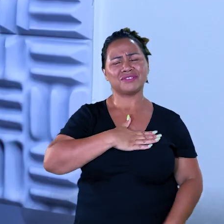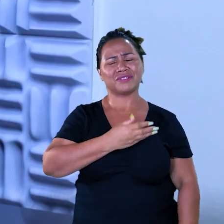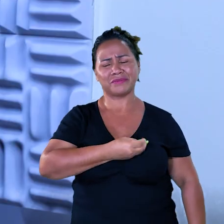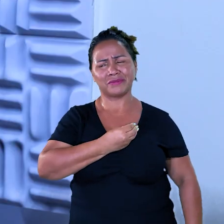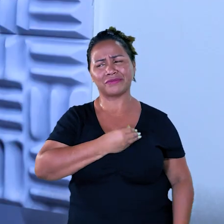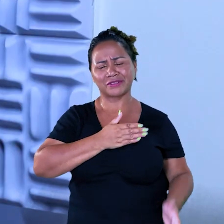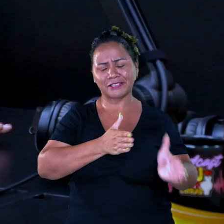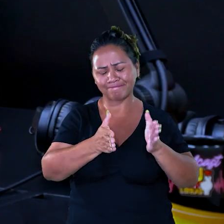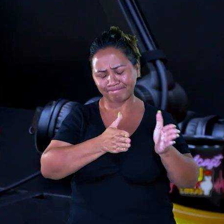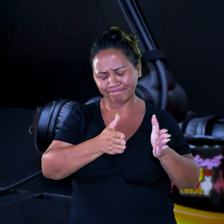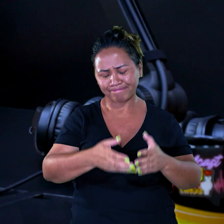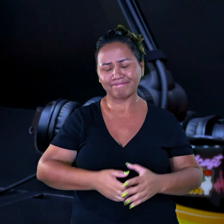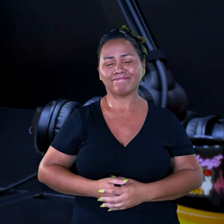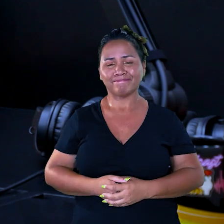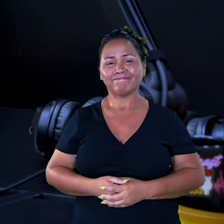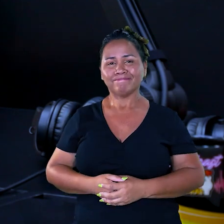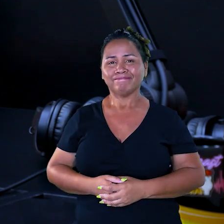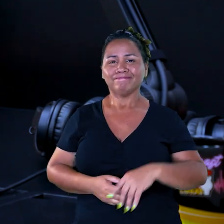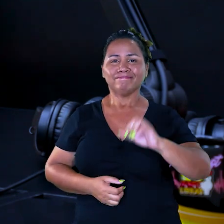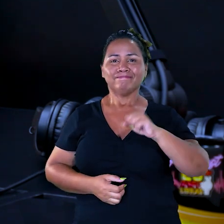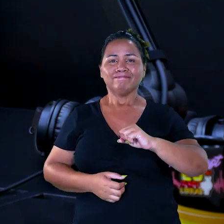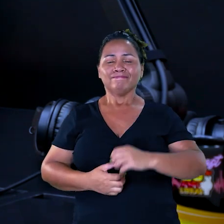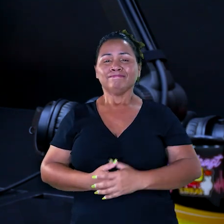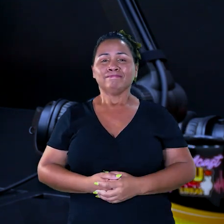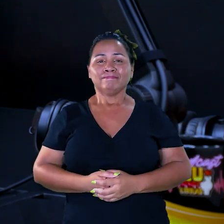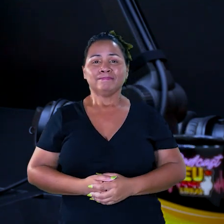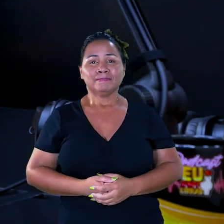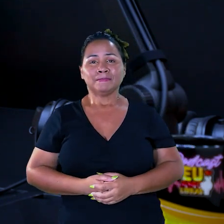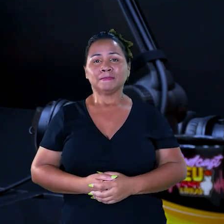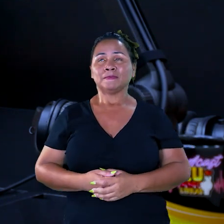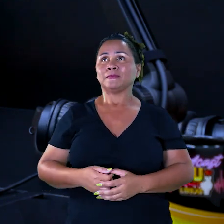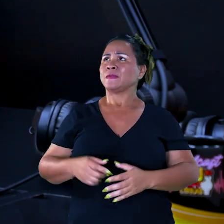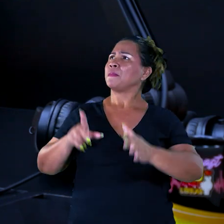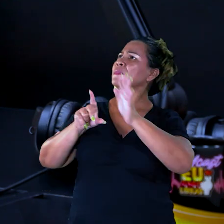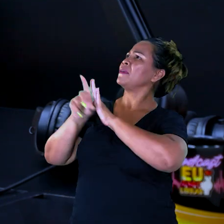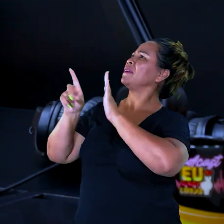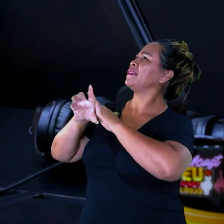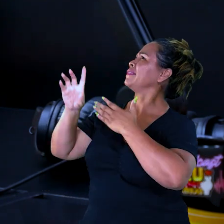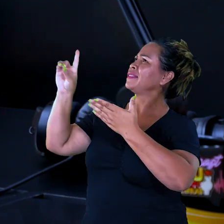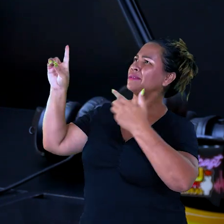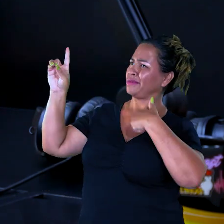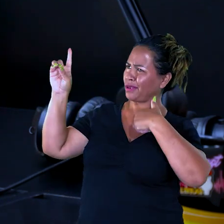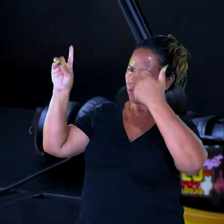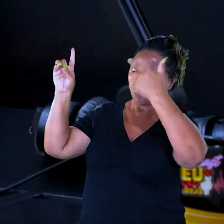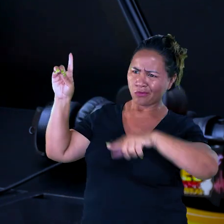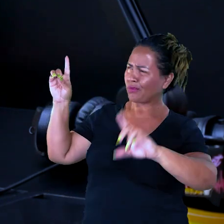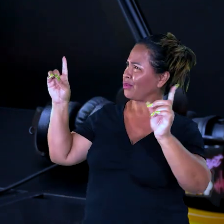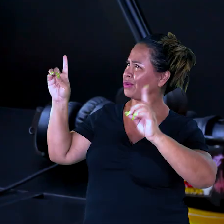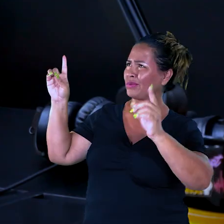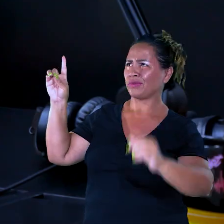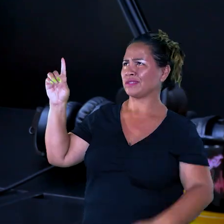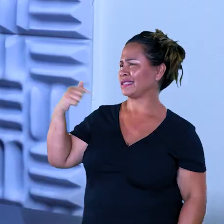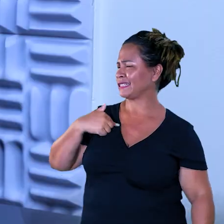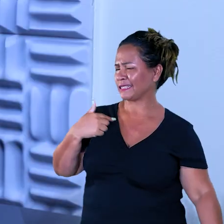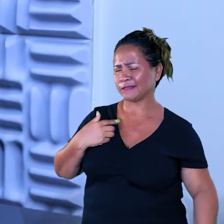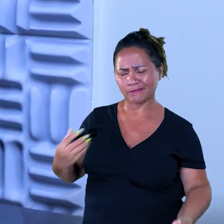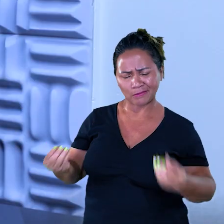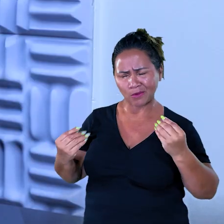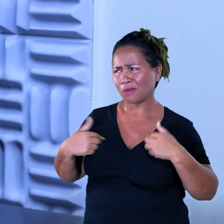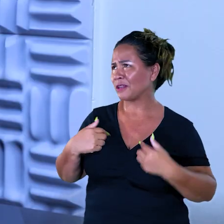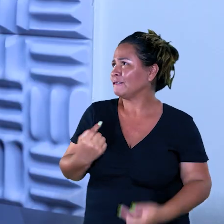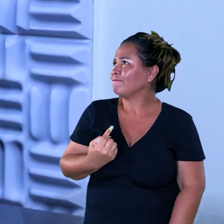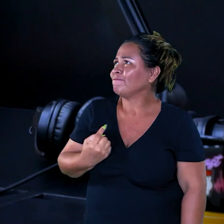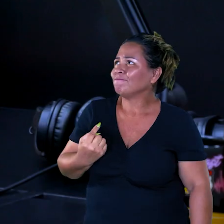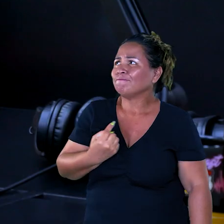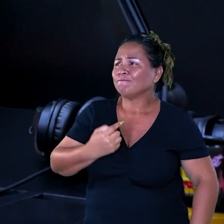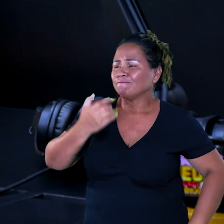Foi. E aí, eu falava assim, Deus, eu não vou continuar, não vou conseguir continuar. Porque... Sozinha,